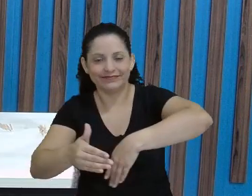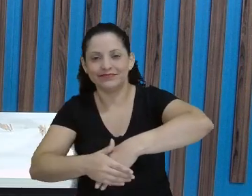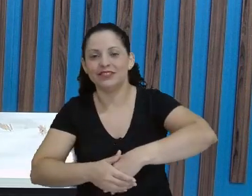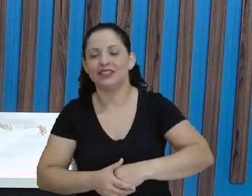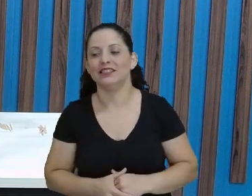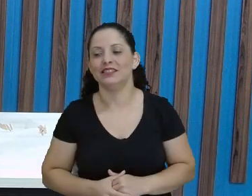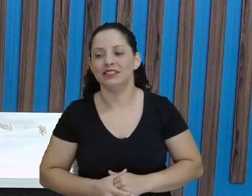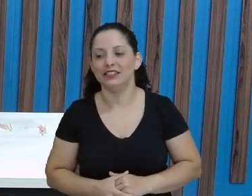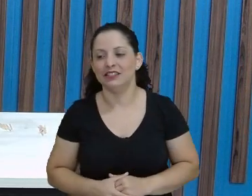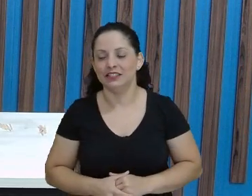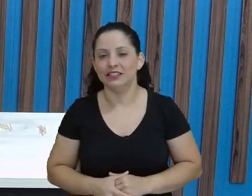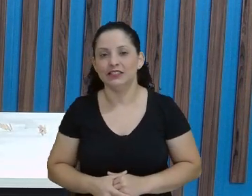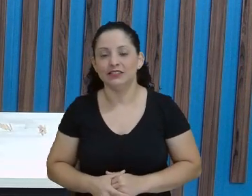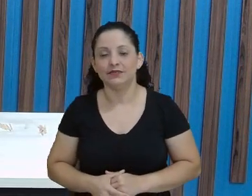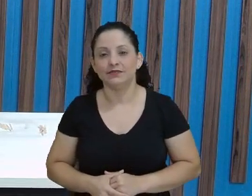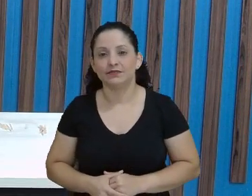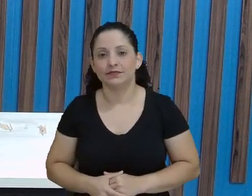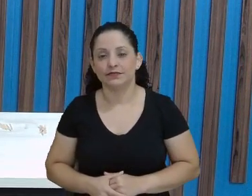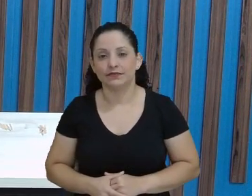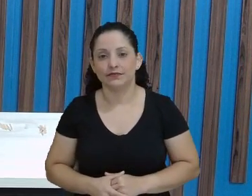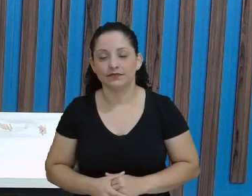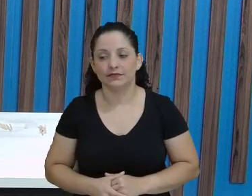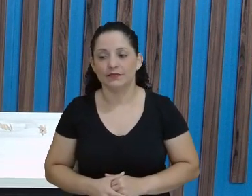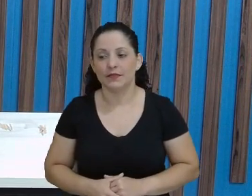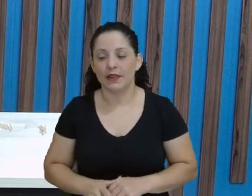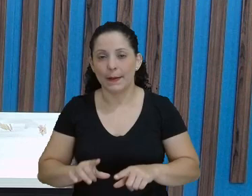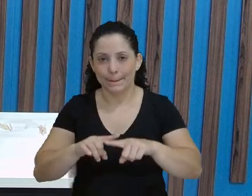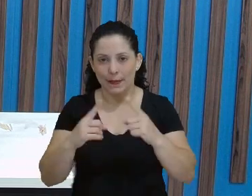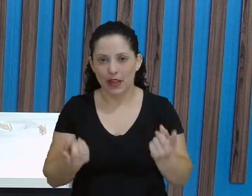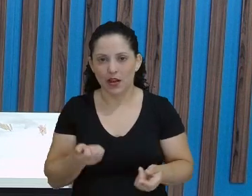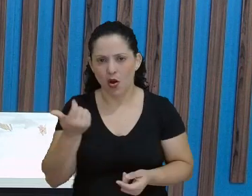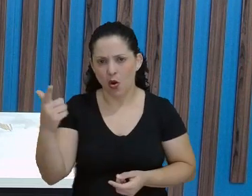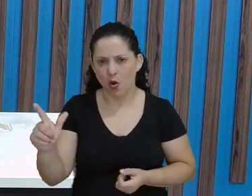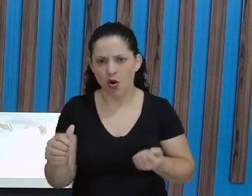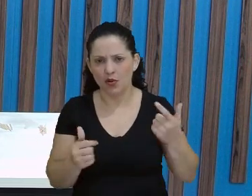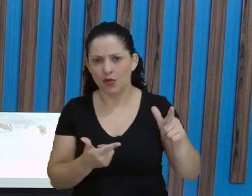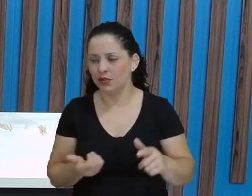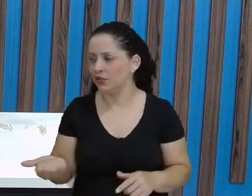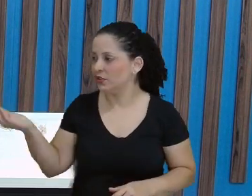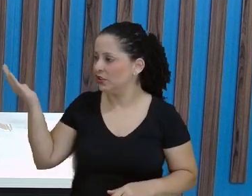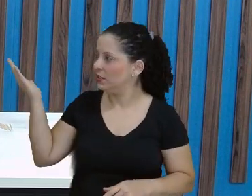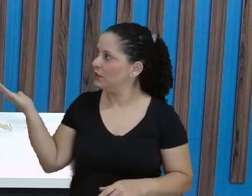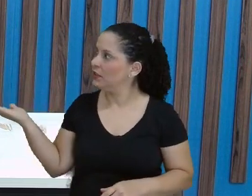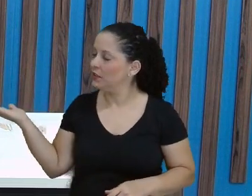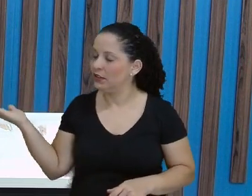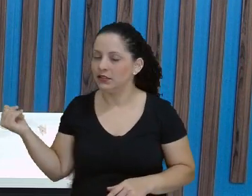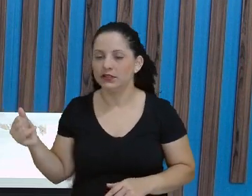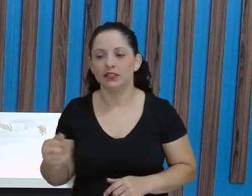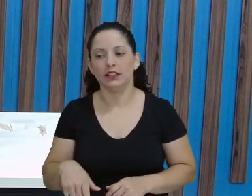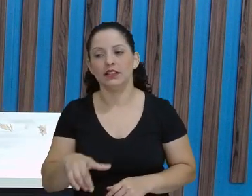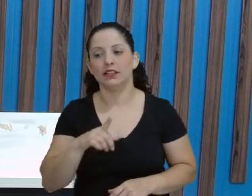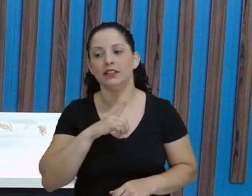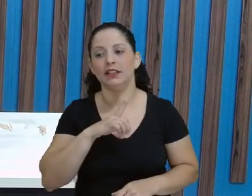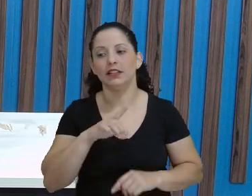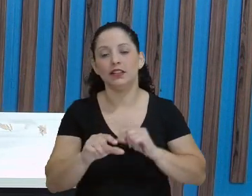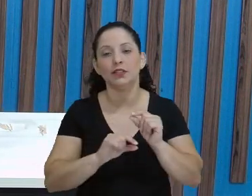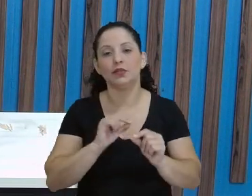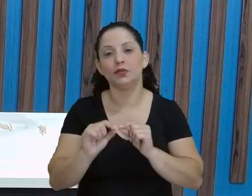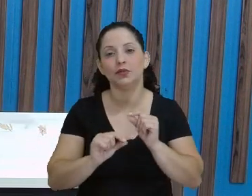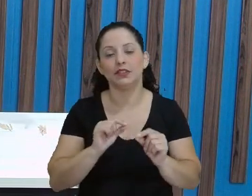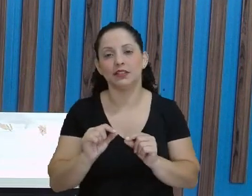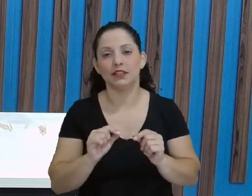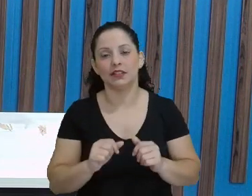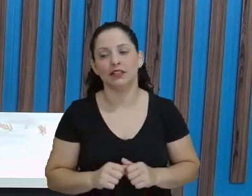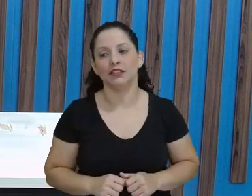verdade? Já essas outras figuras aqui, eu tenho aqui, deixa eu colocar aqui